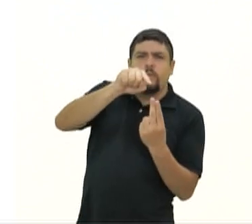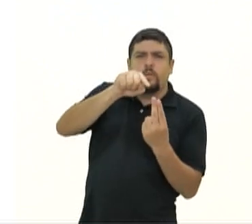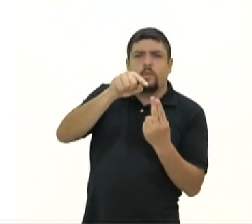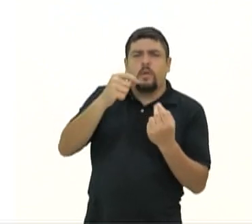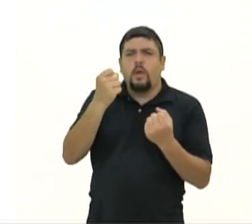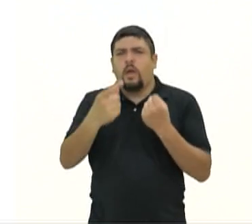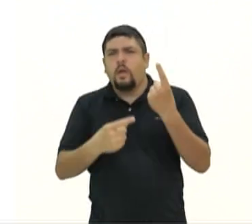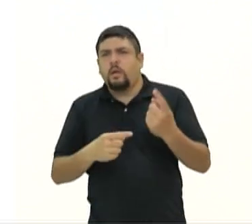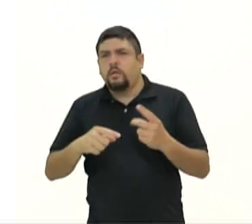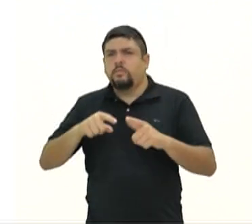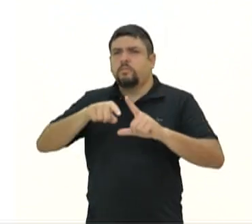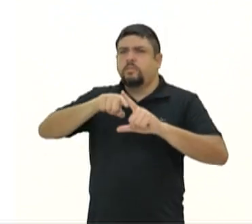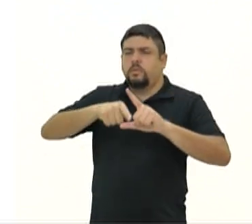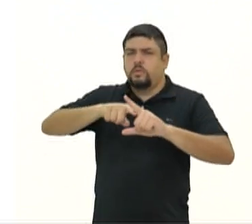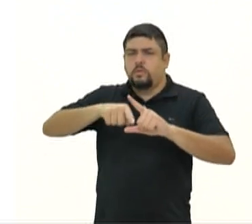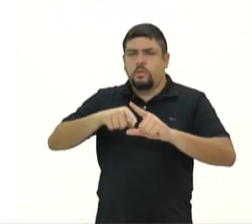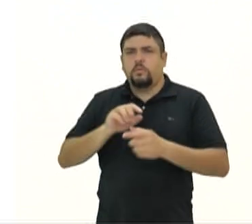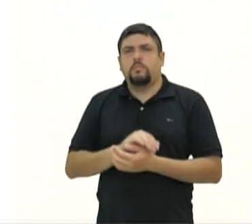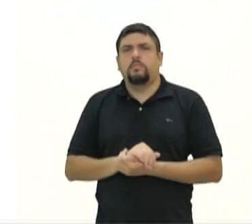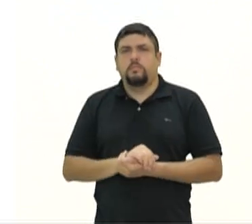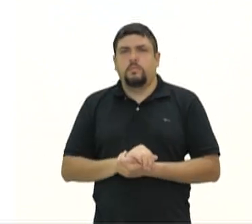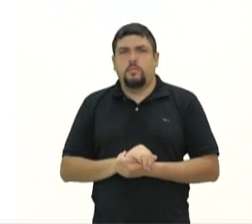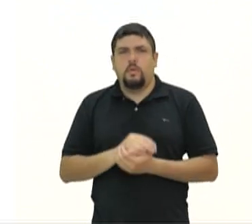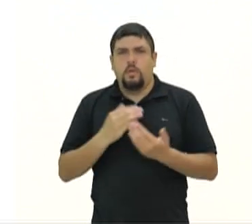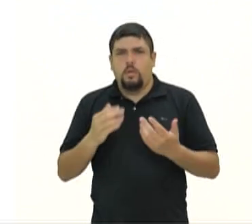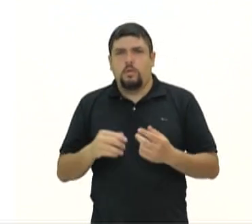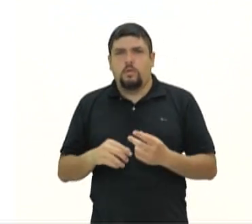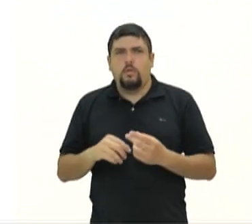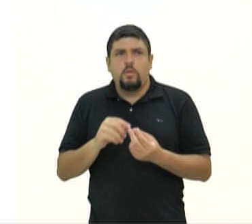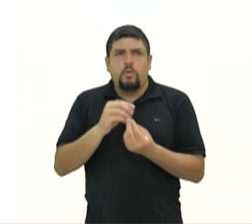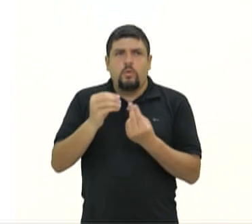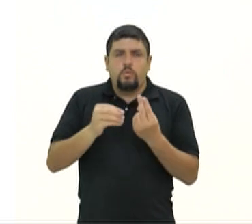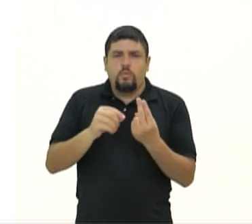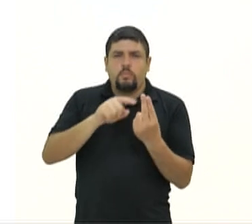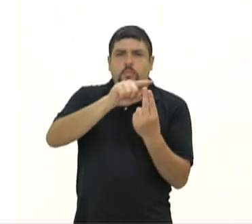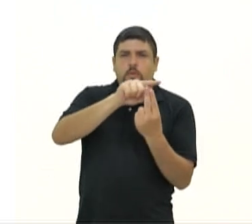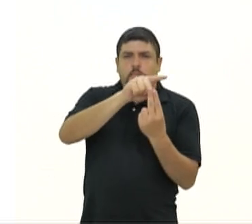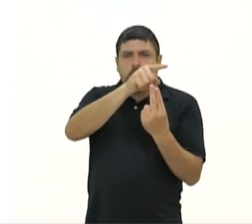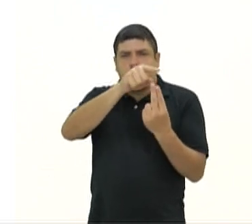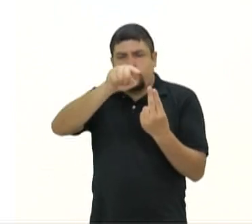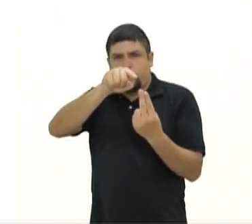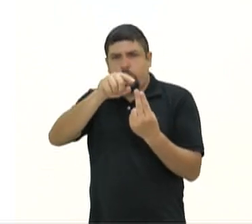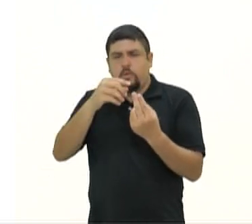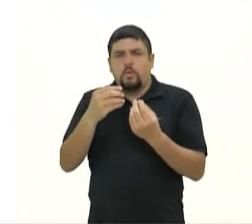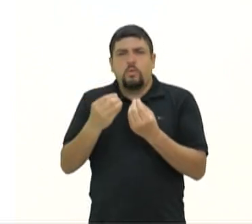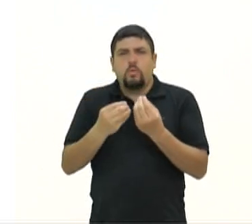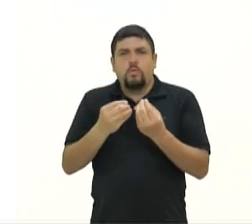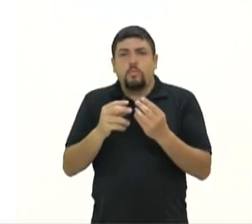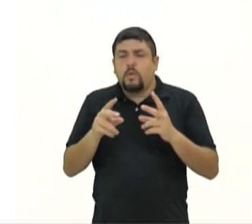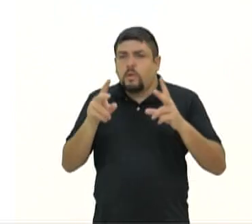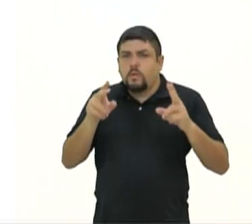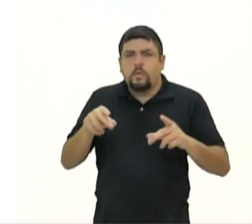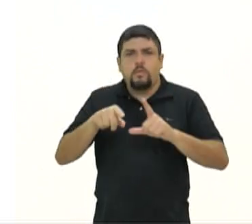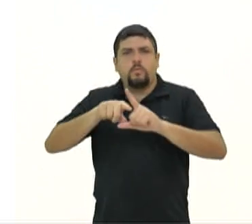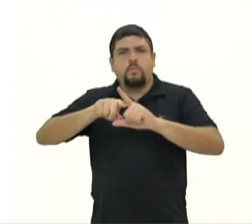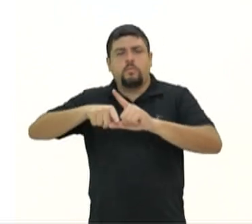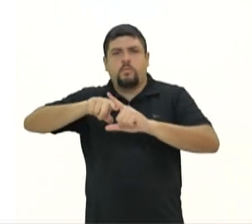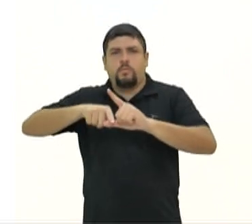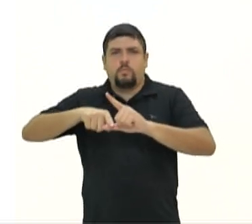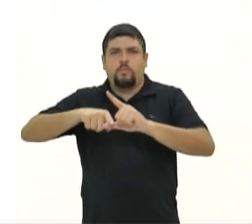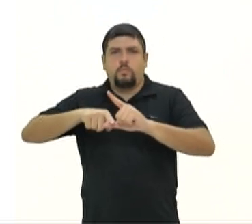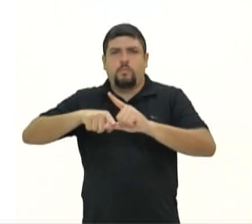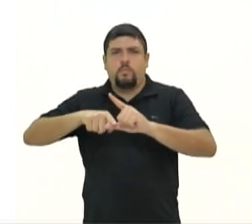conceito de π radiano, ele para efeito de cosseno, seno, é o mesmo que trabalhar com ângulo. É uma